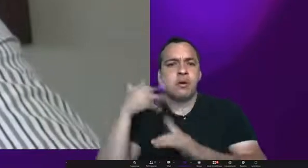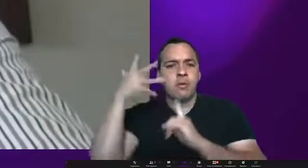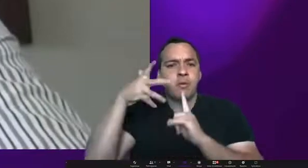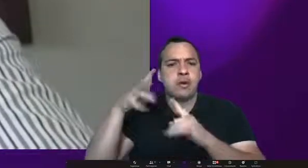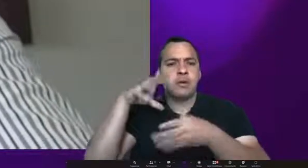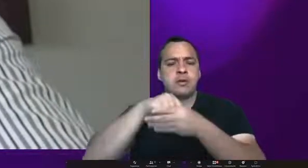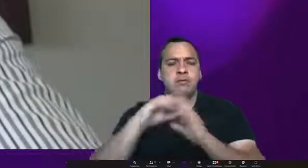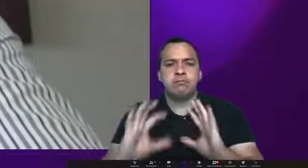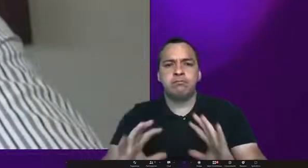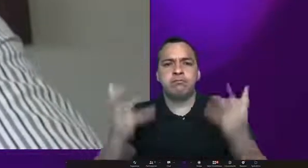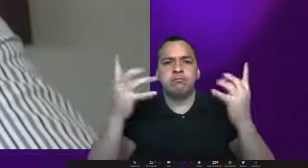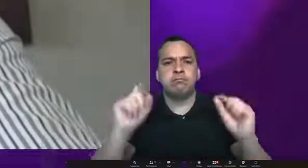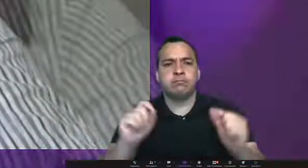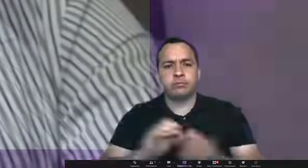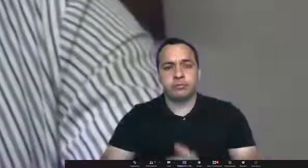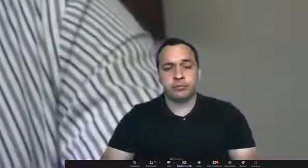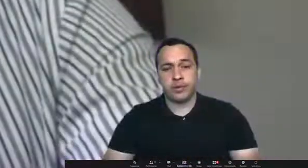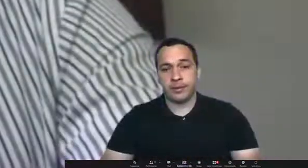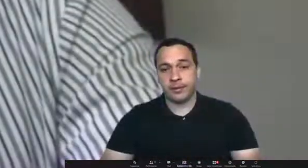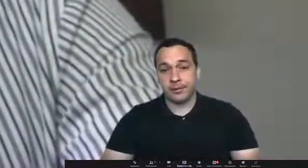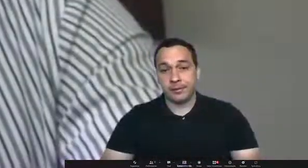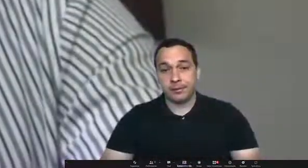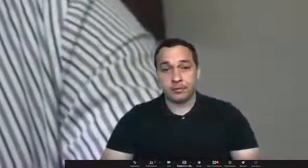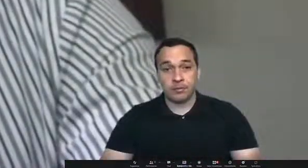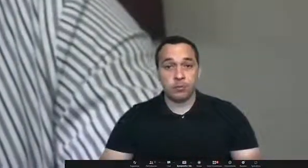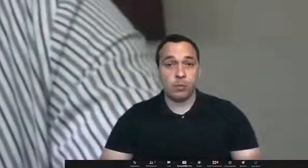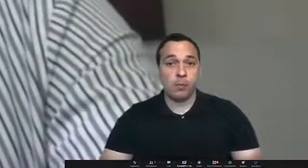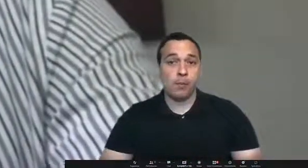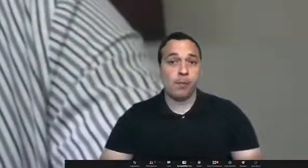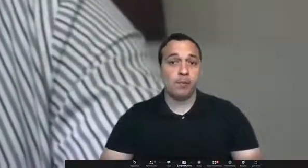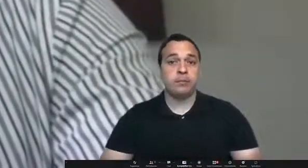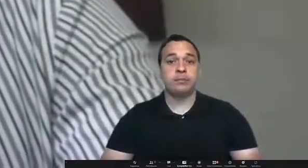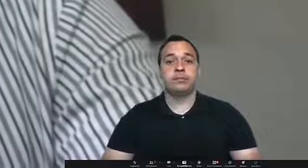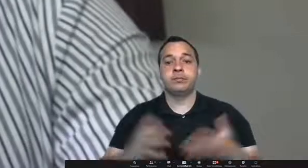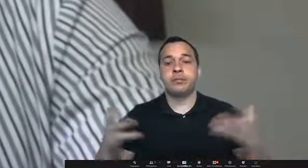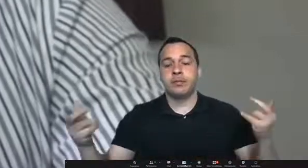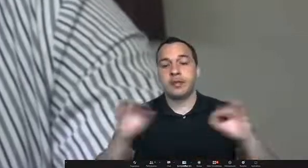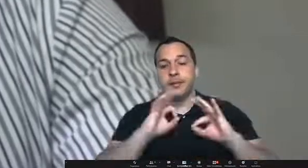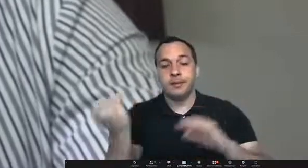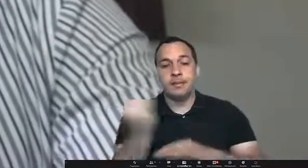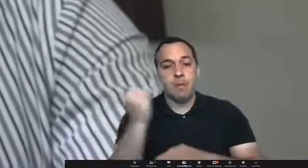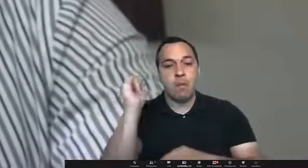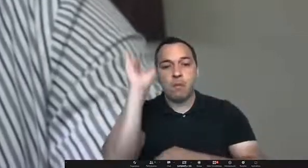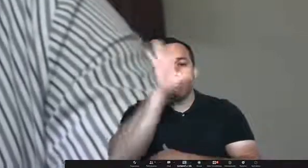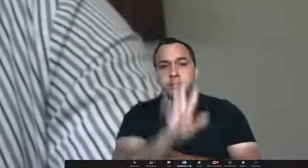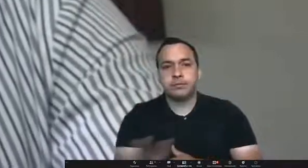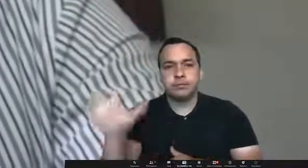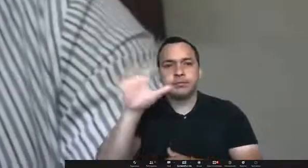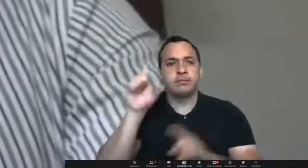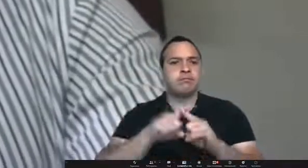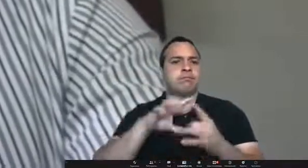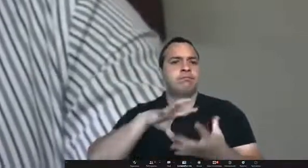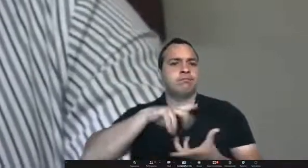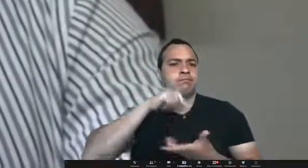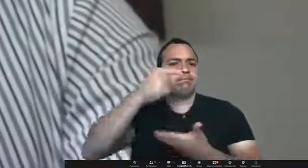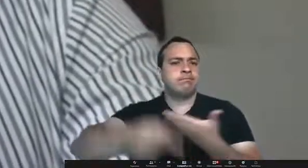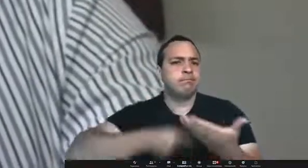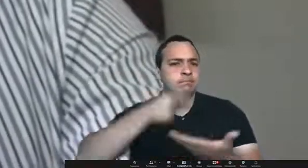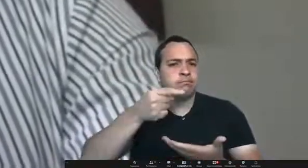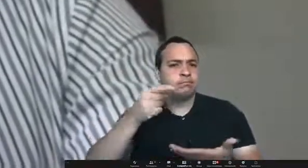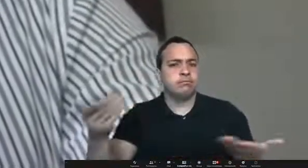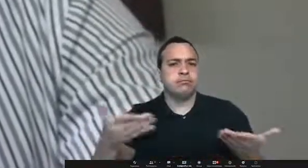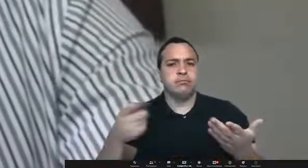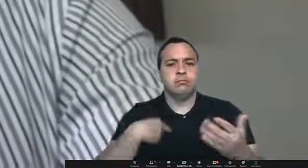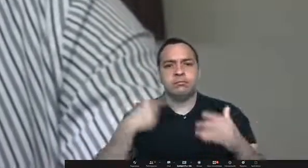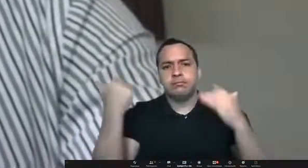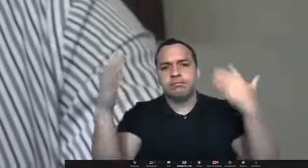evento, que é de extrema importância no cenário nacional e até internacional.